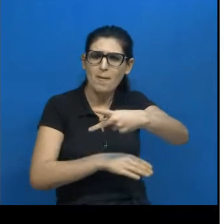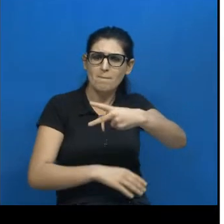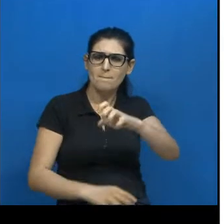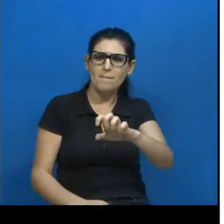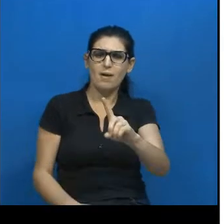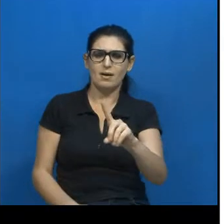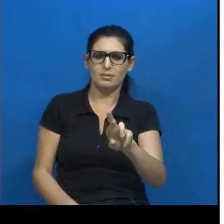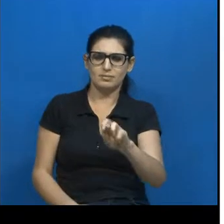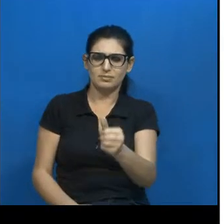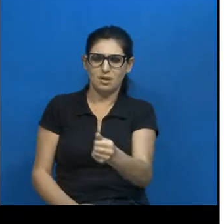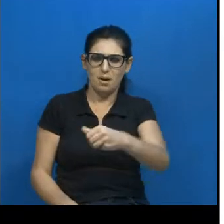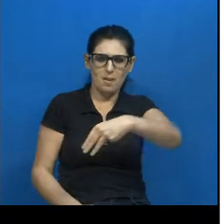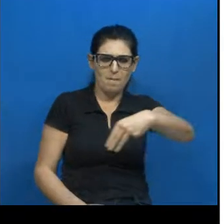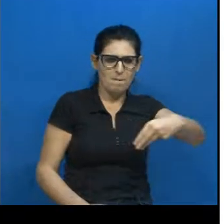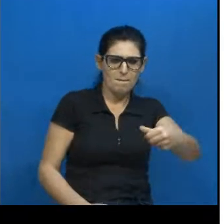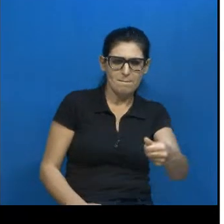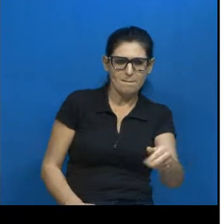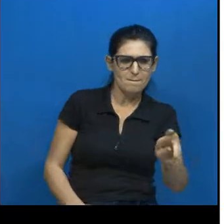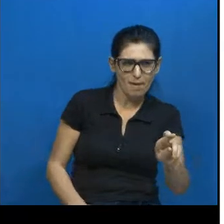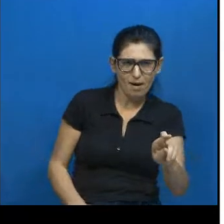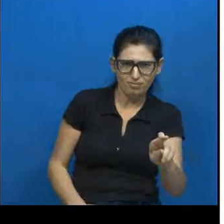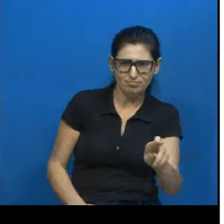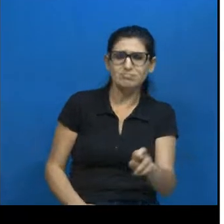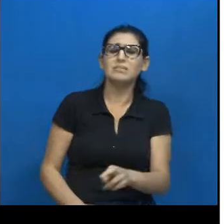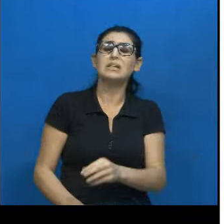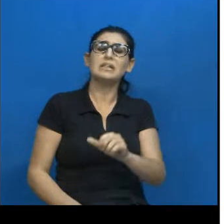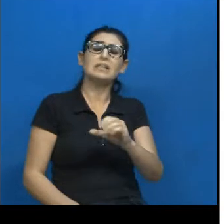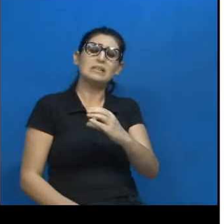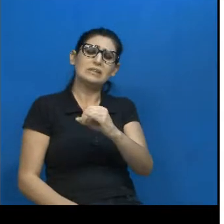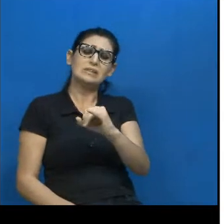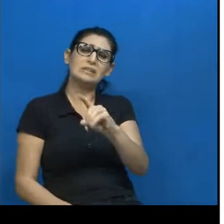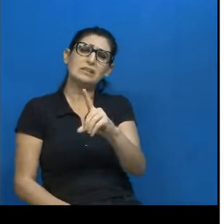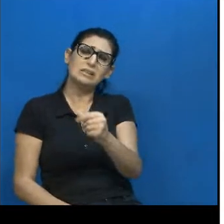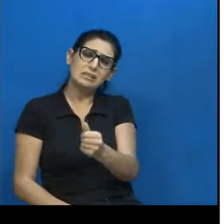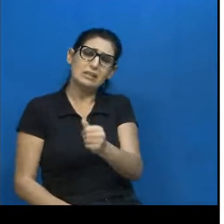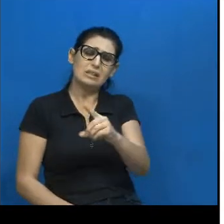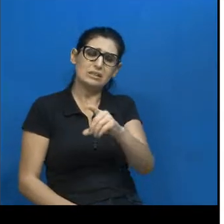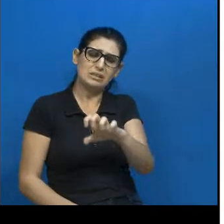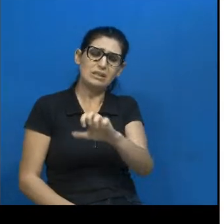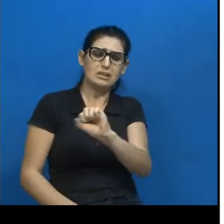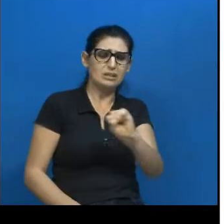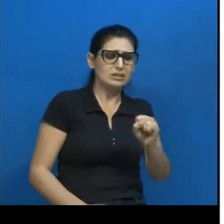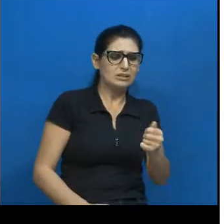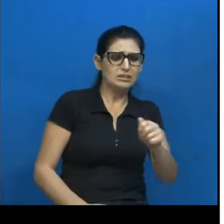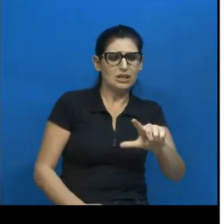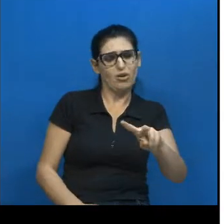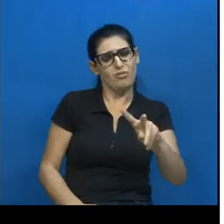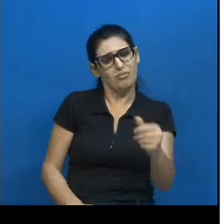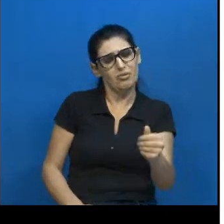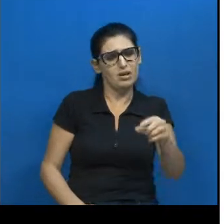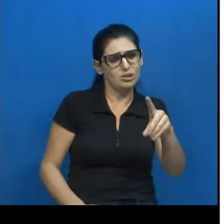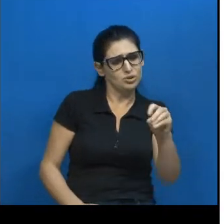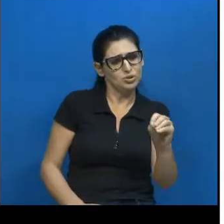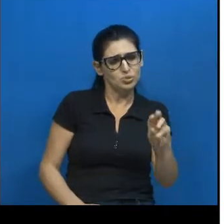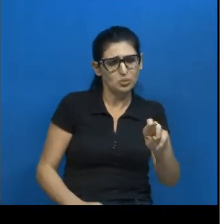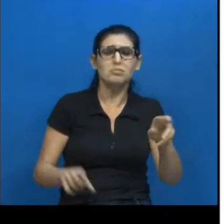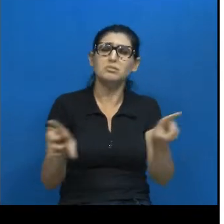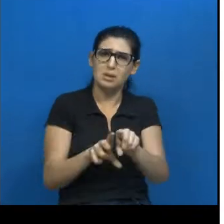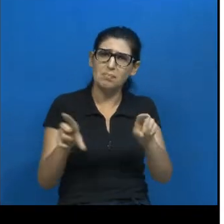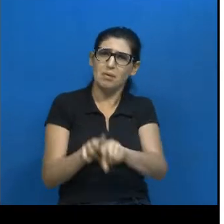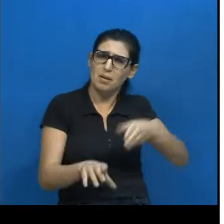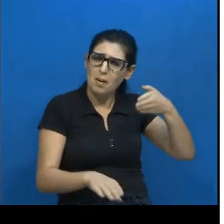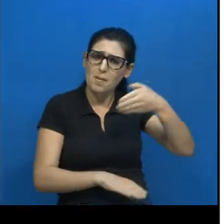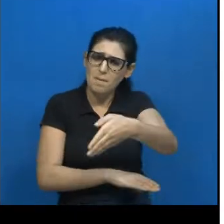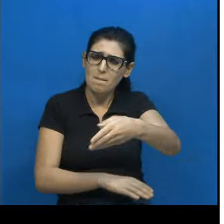A linha 93, que é Cidade de Salvador, ela também vai para o Jardim Pedramar. Tá? A linha 95, que é Cidade de Salvador,